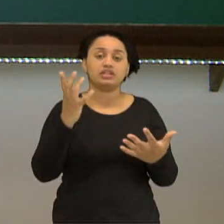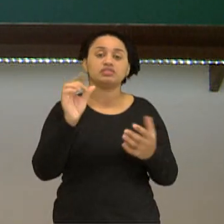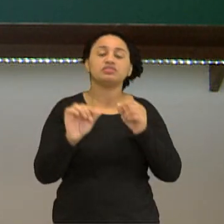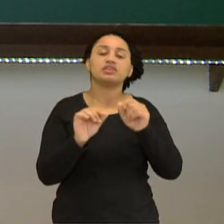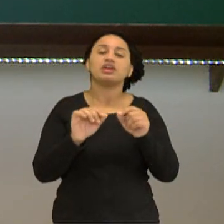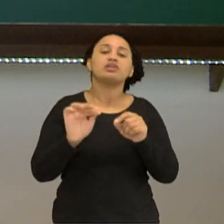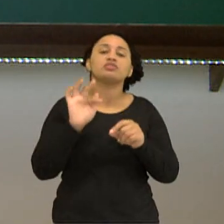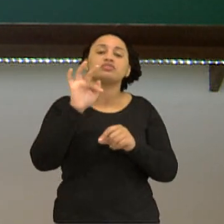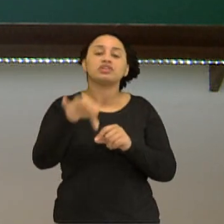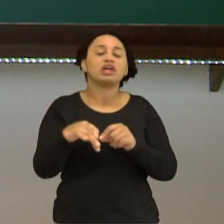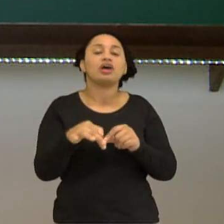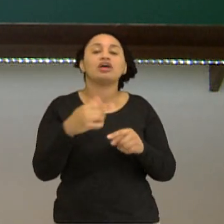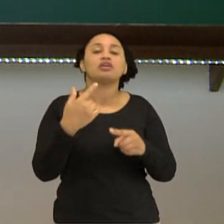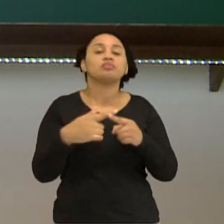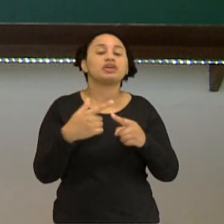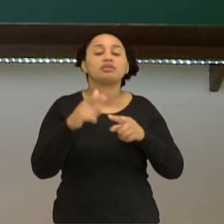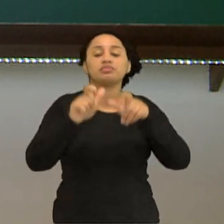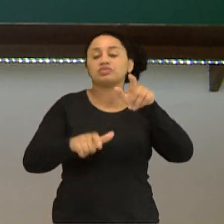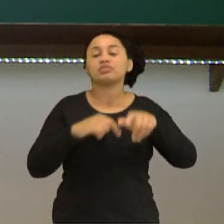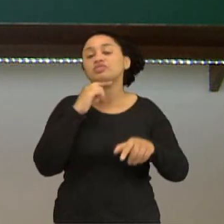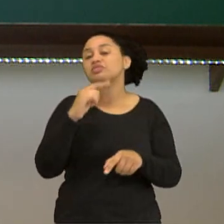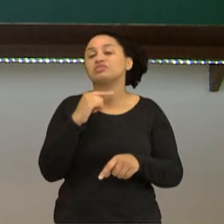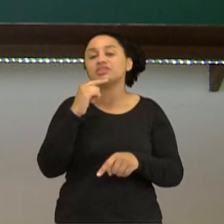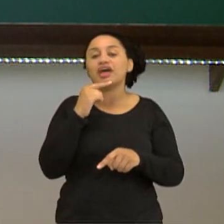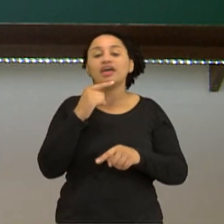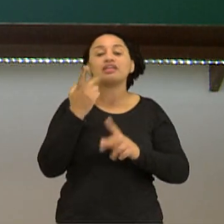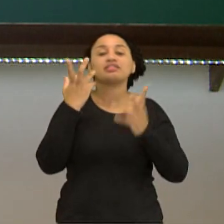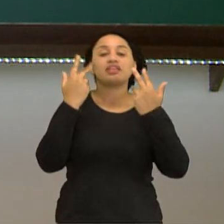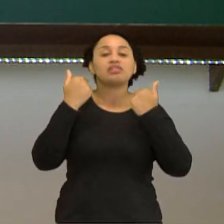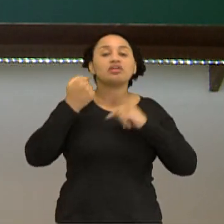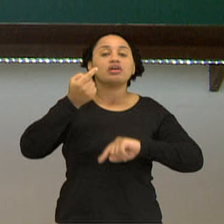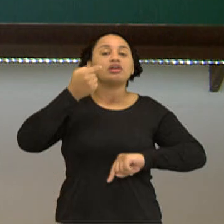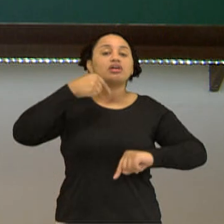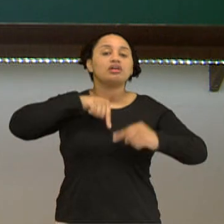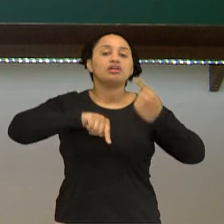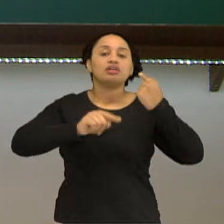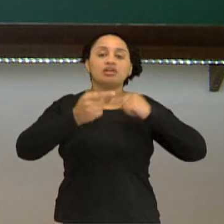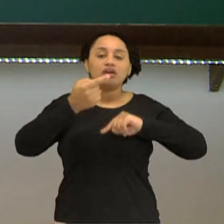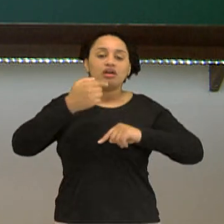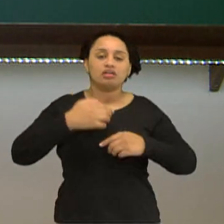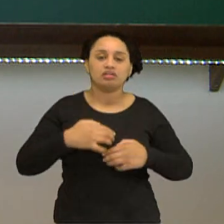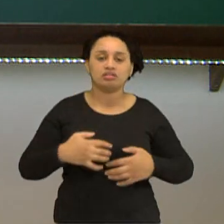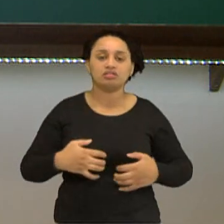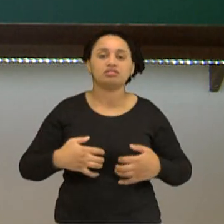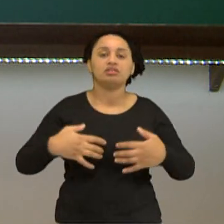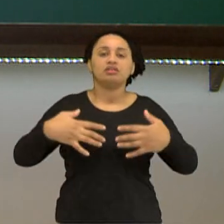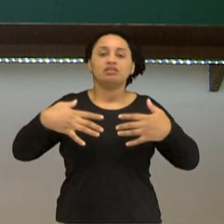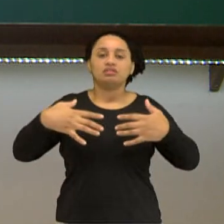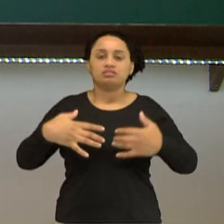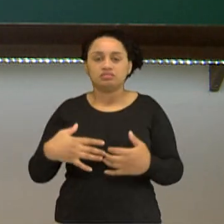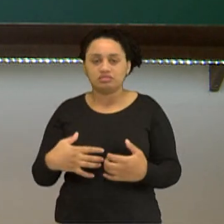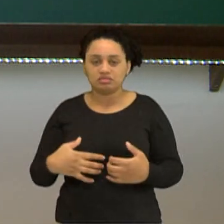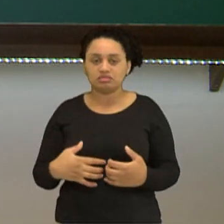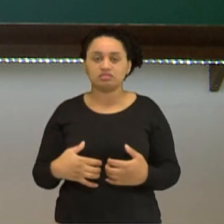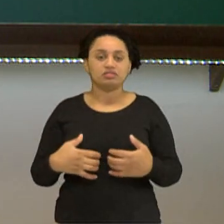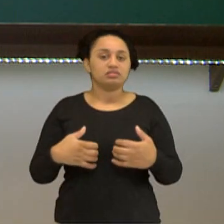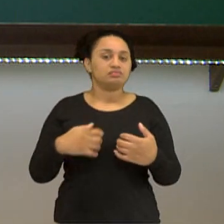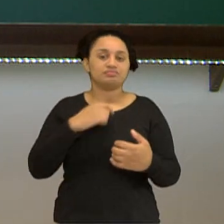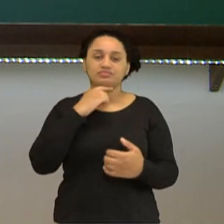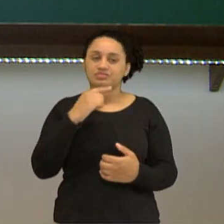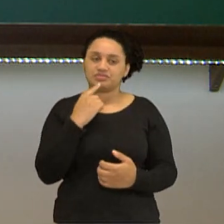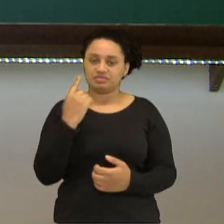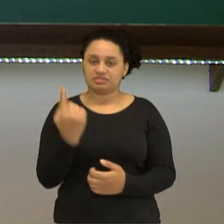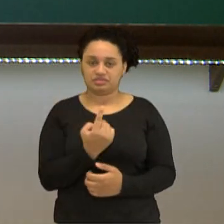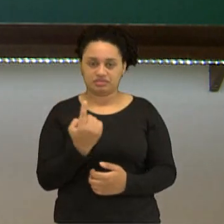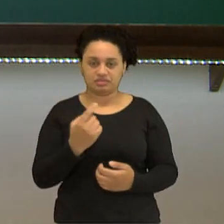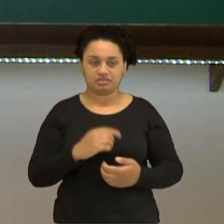pessoa não consegue mais fazer normalmente esse fluxo respiratório. Ela não tem mais a capacidade de inspirar e expirar normalmente. É